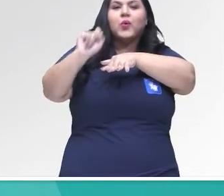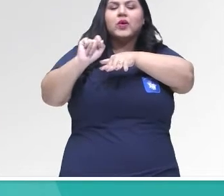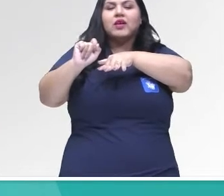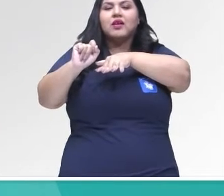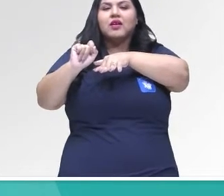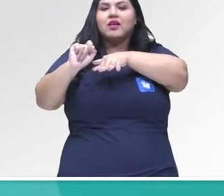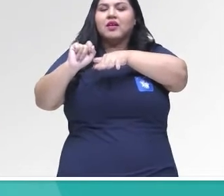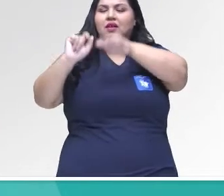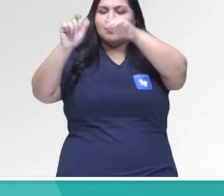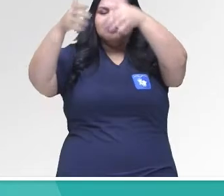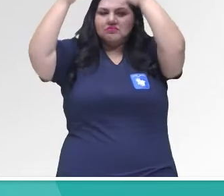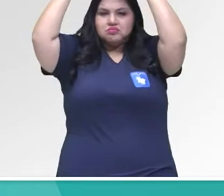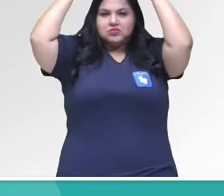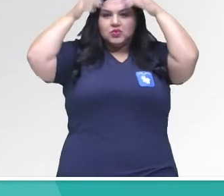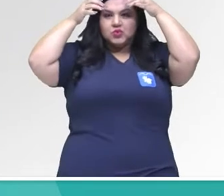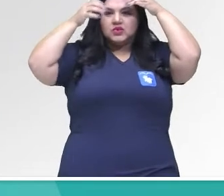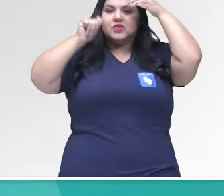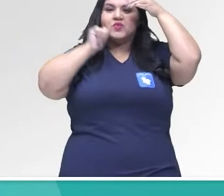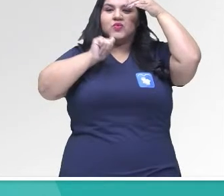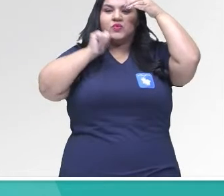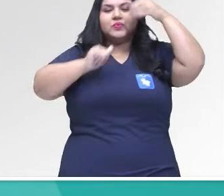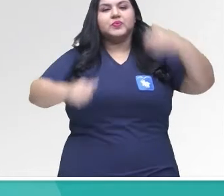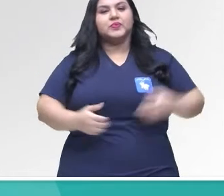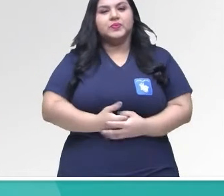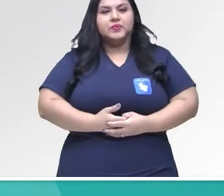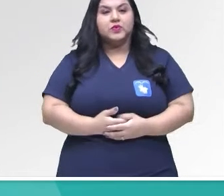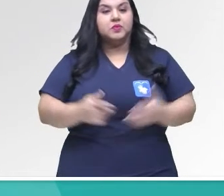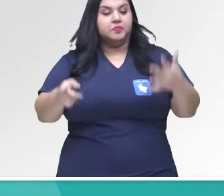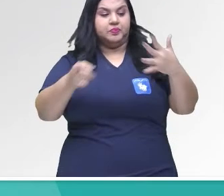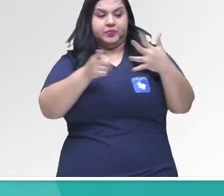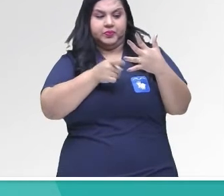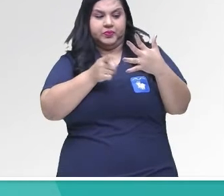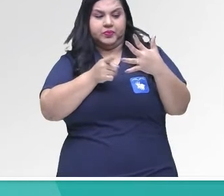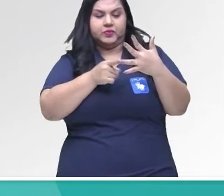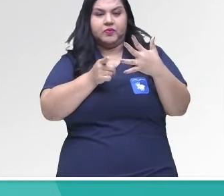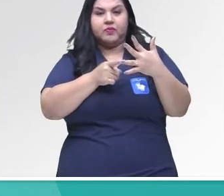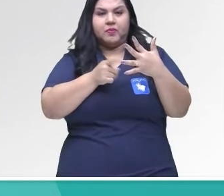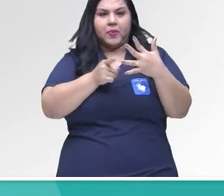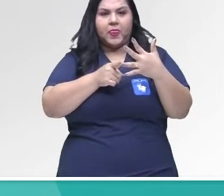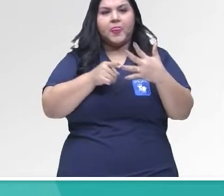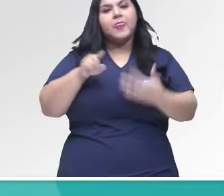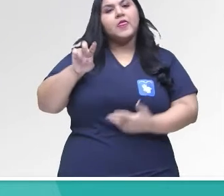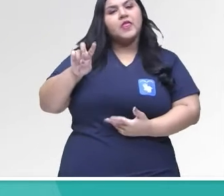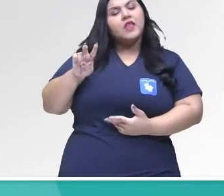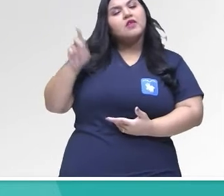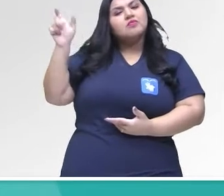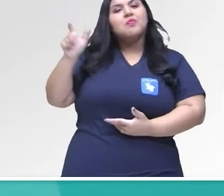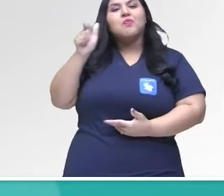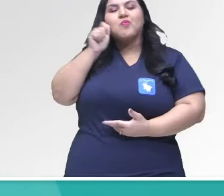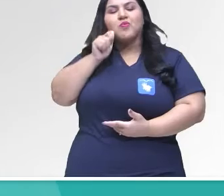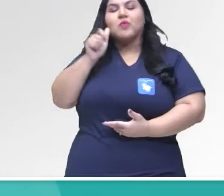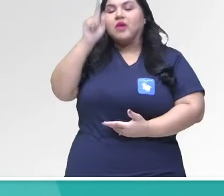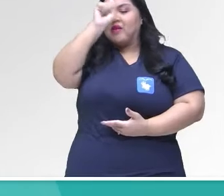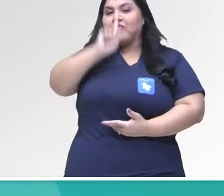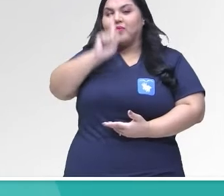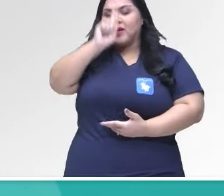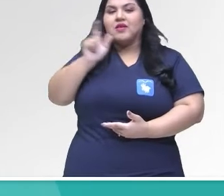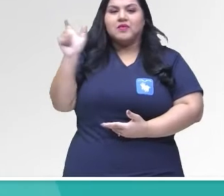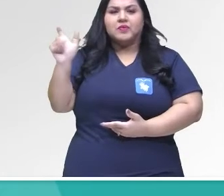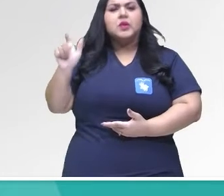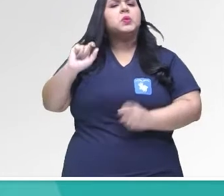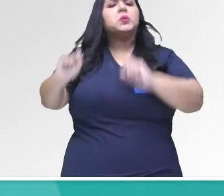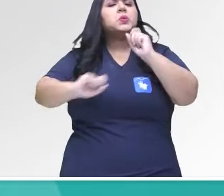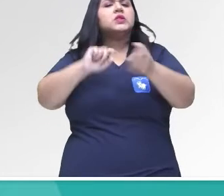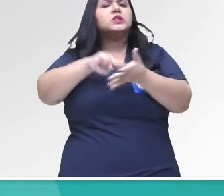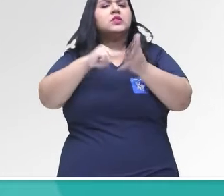coroação da rainha. Vamos ver um outro item? Então, nós temos aí o vassalo. O que é o vassalo? O vassalo,